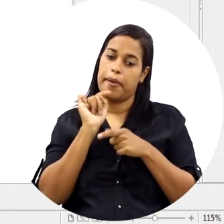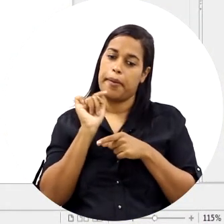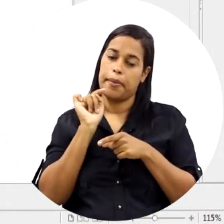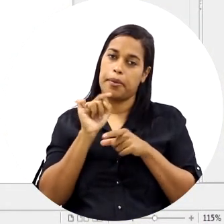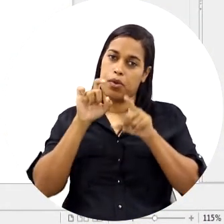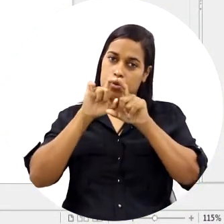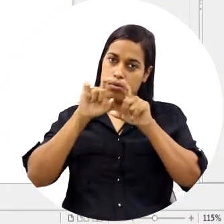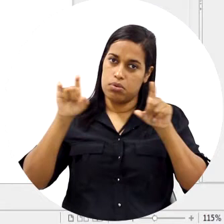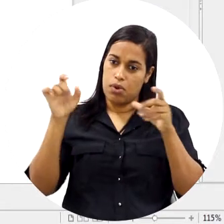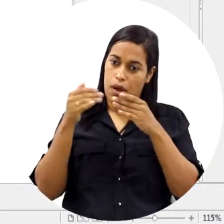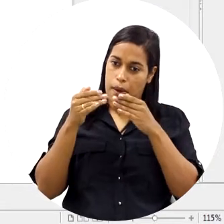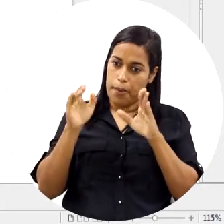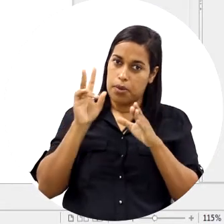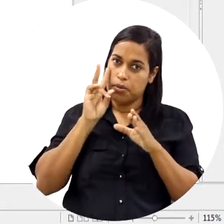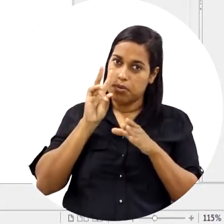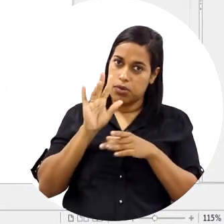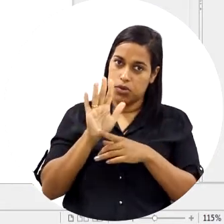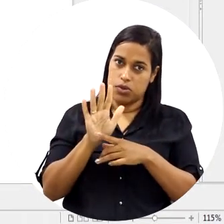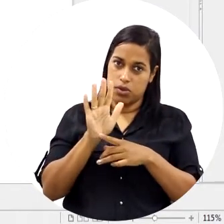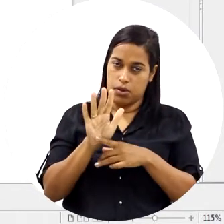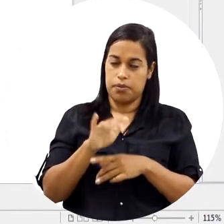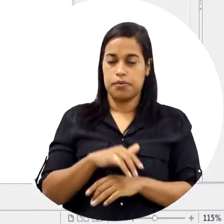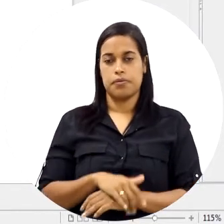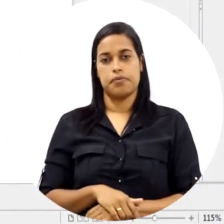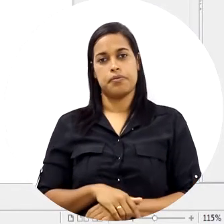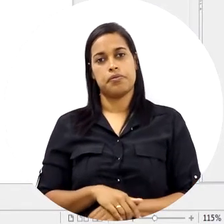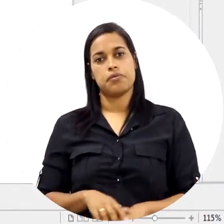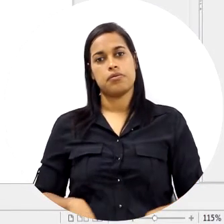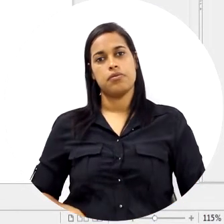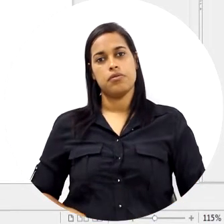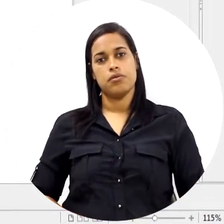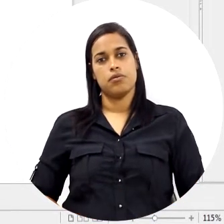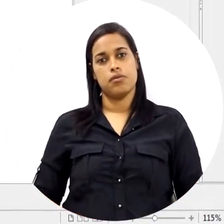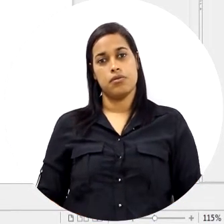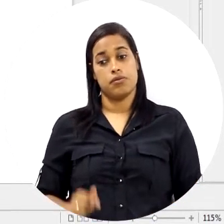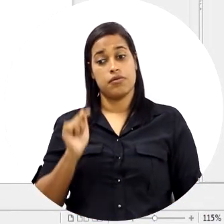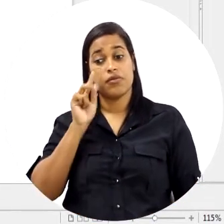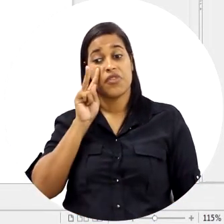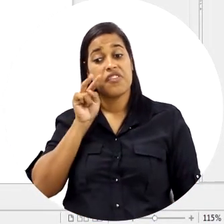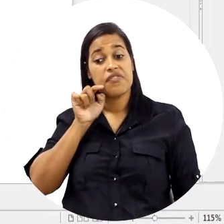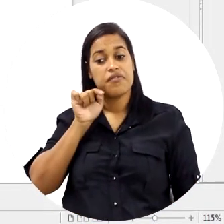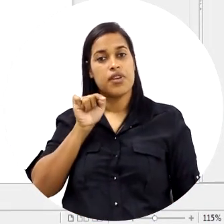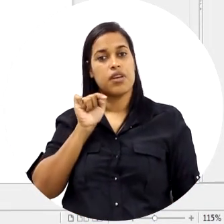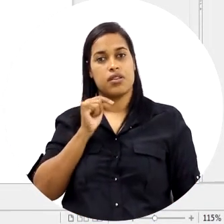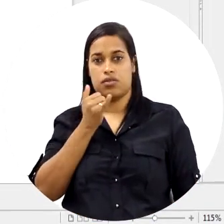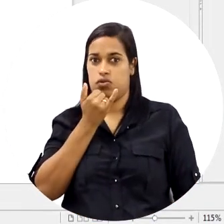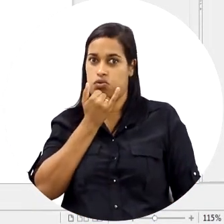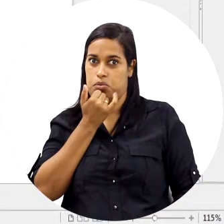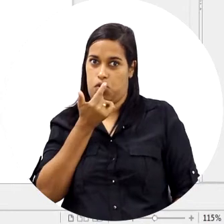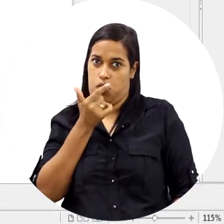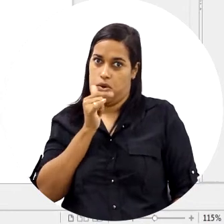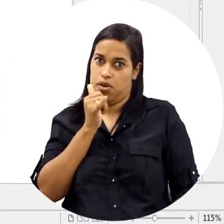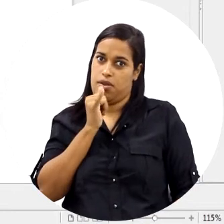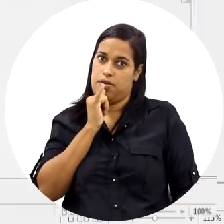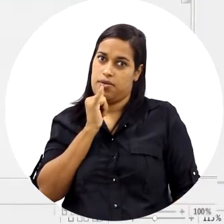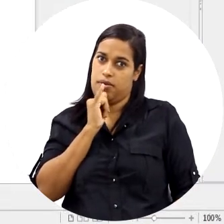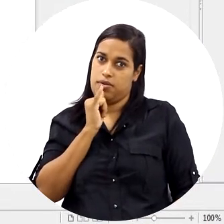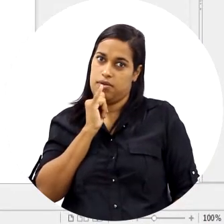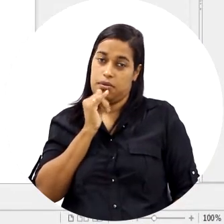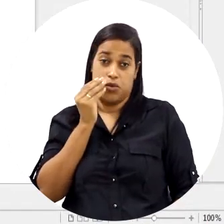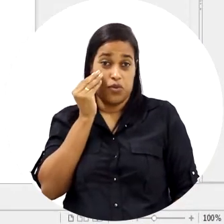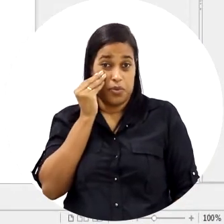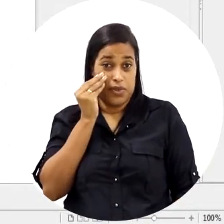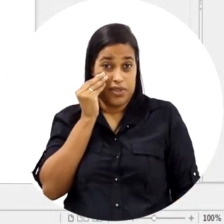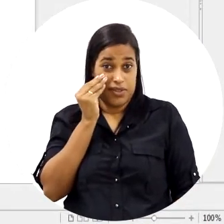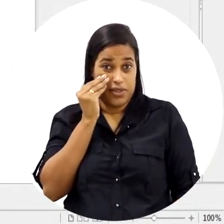de sumário. Vou abrir aqui para demonstrar para vocês. Então, aqui, um outro exemplo específico